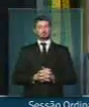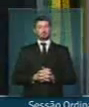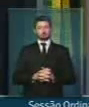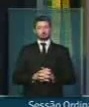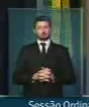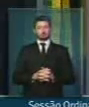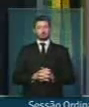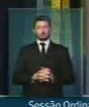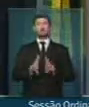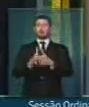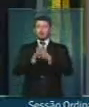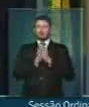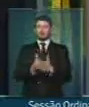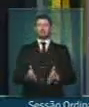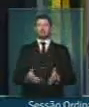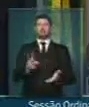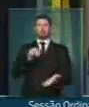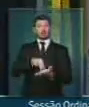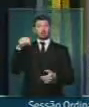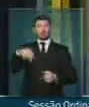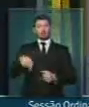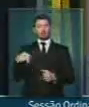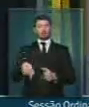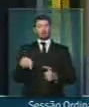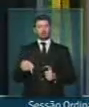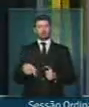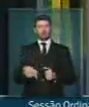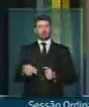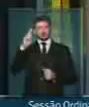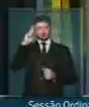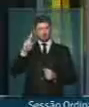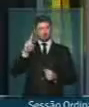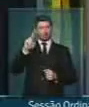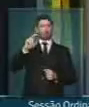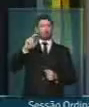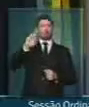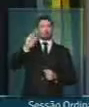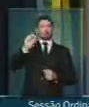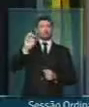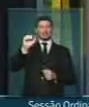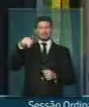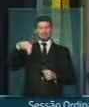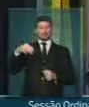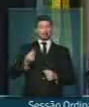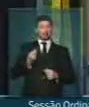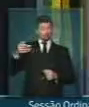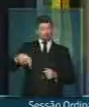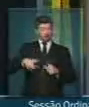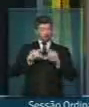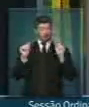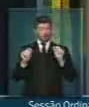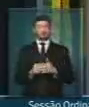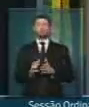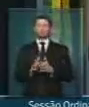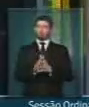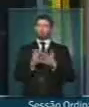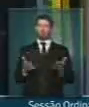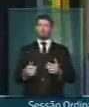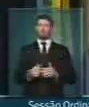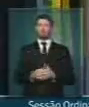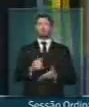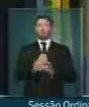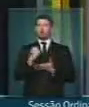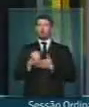nós estamos pedindo dessa tribuna que a senhora Rosiana, que está aqui em Brasília, imediatamente